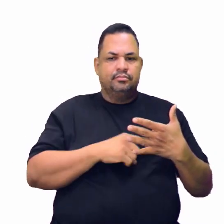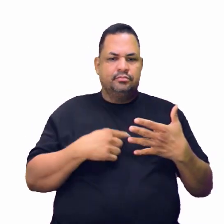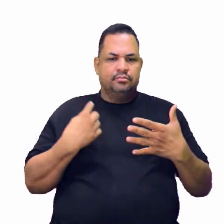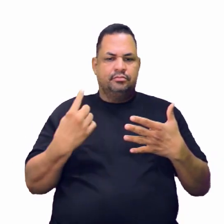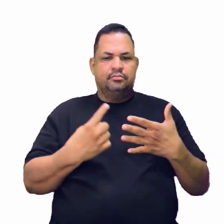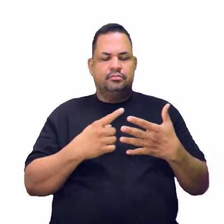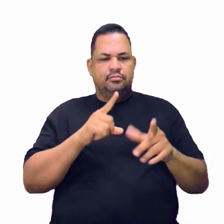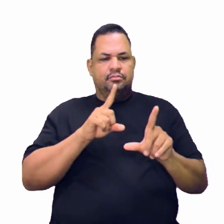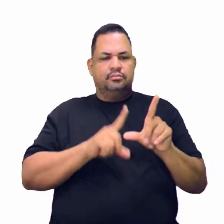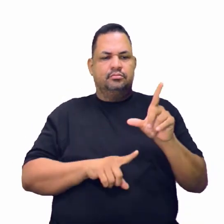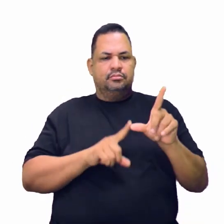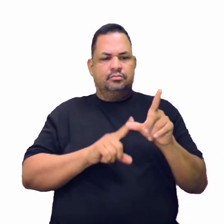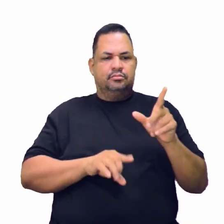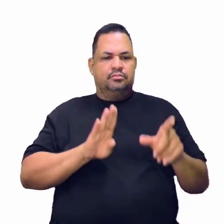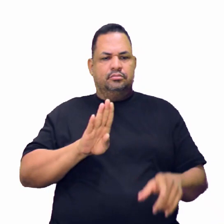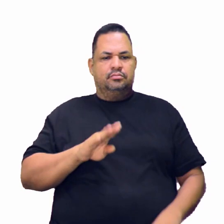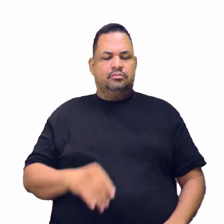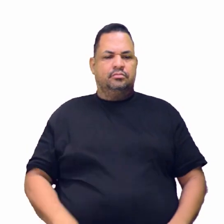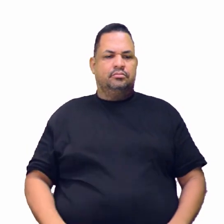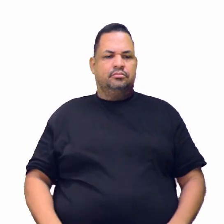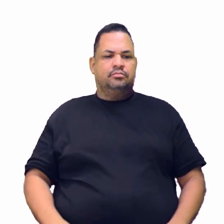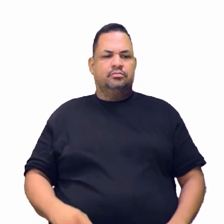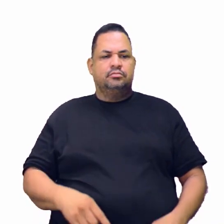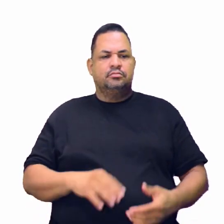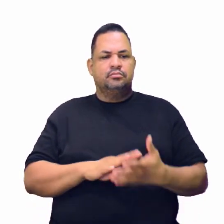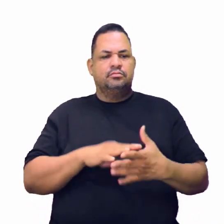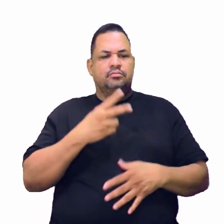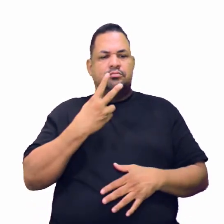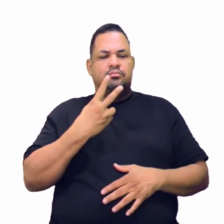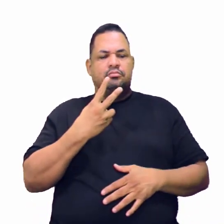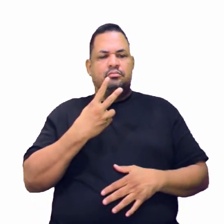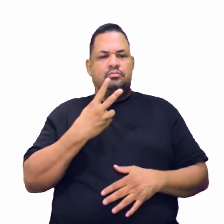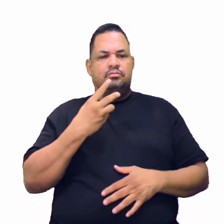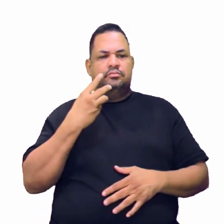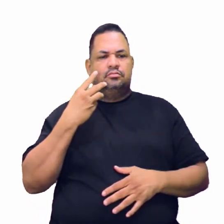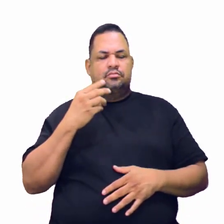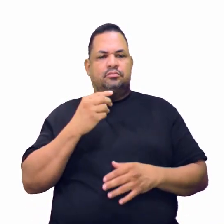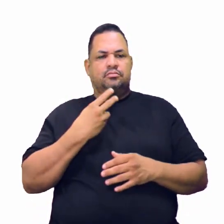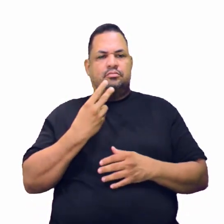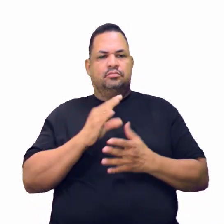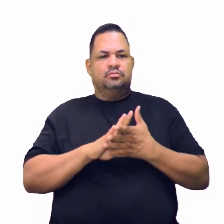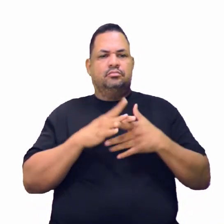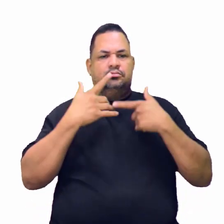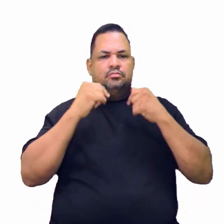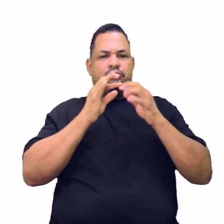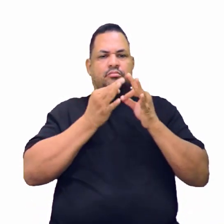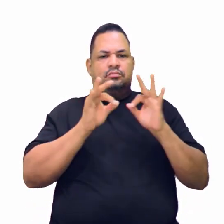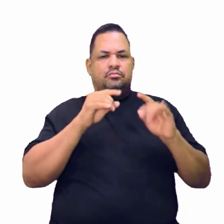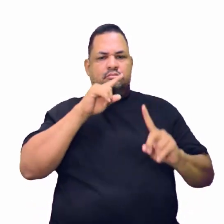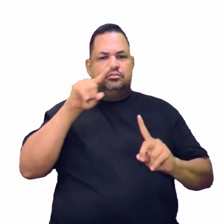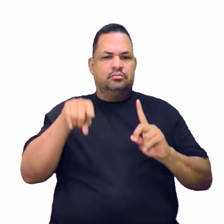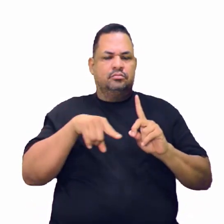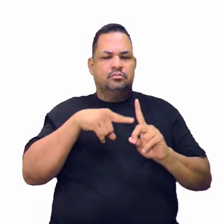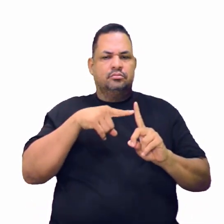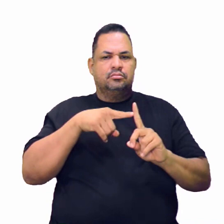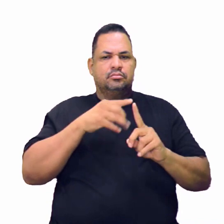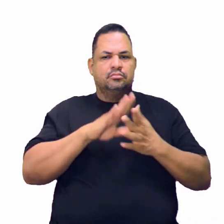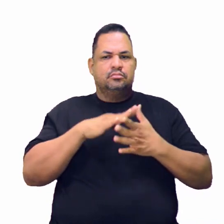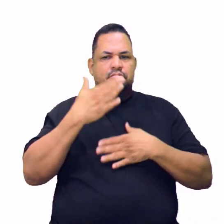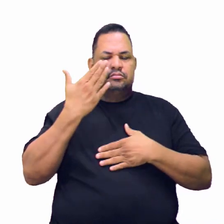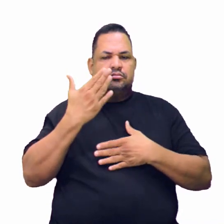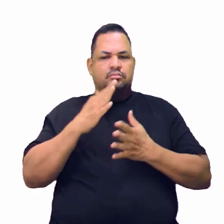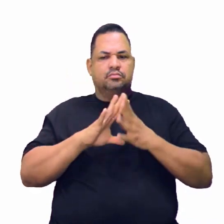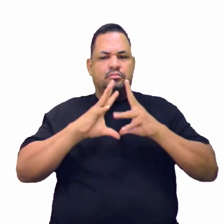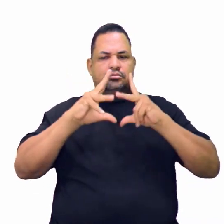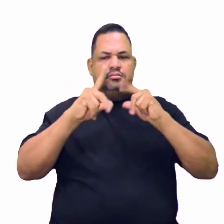aqui o gabarito letra B, olha só, o item 2, linguagem simples objetiva, né? Qual é a